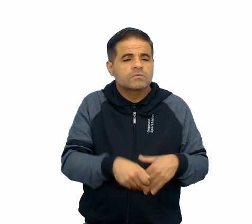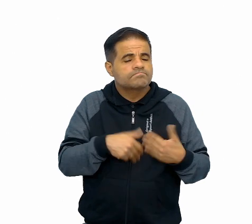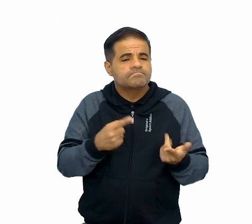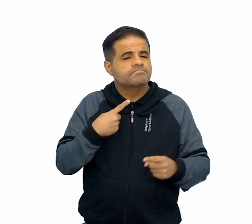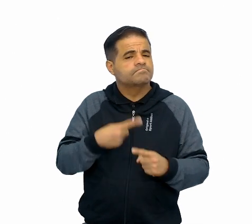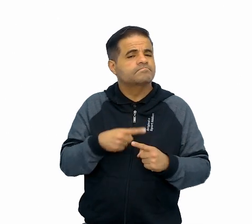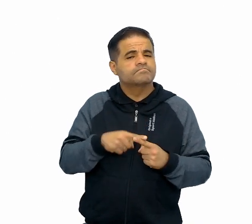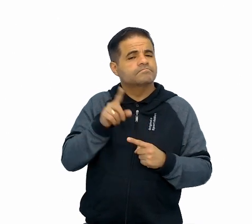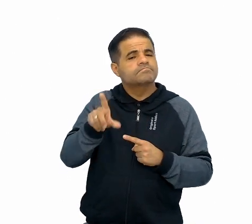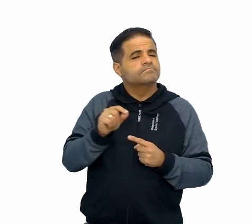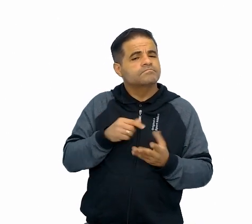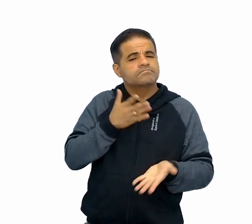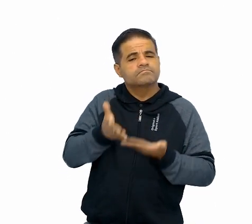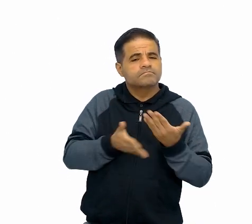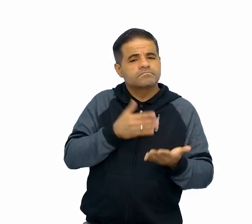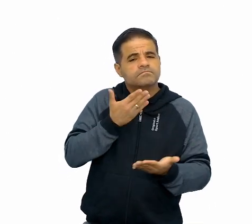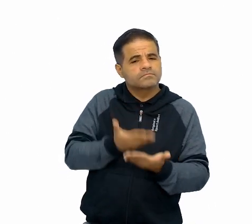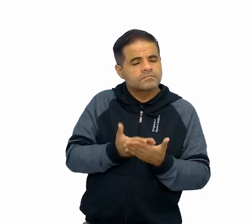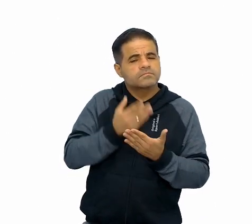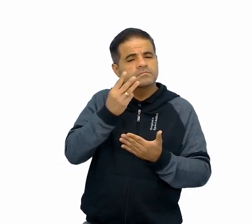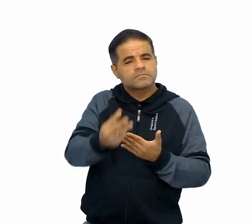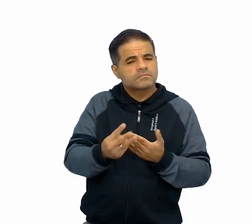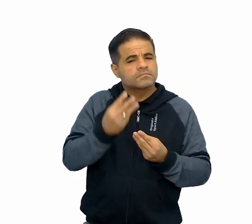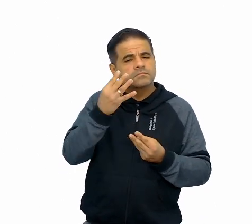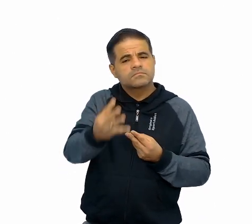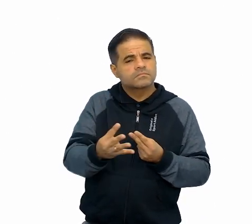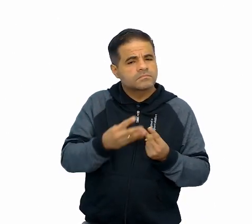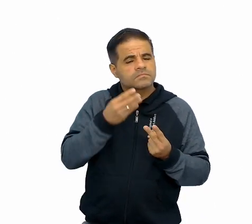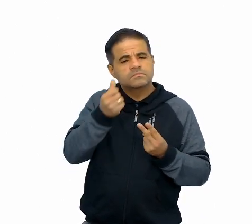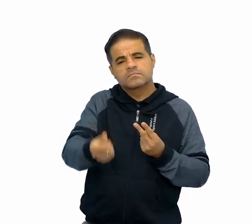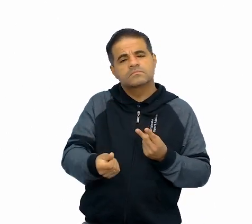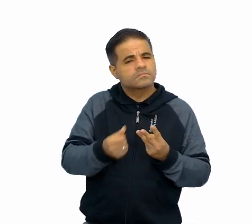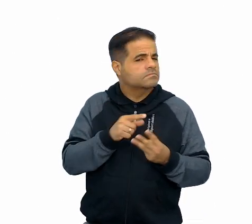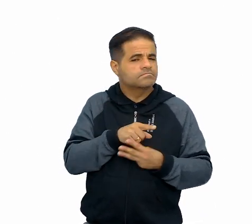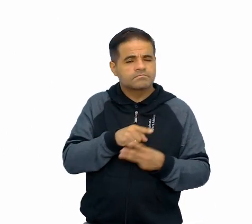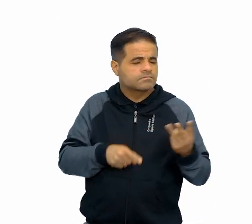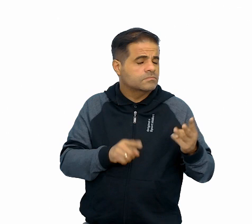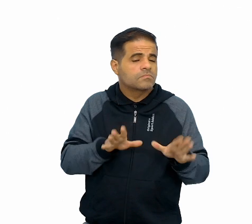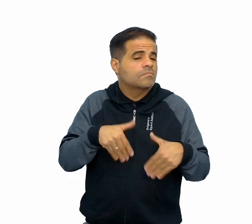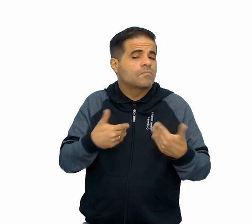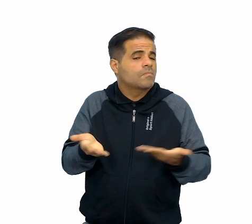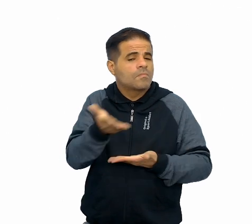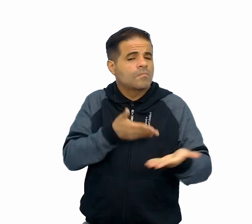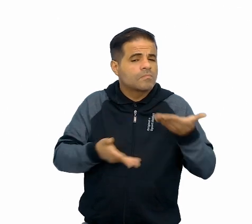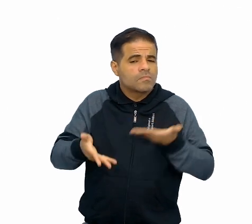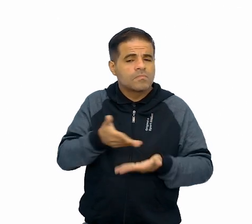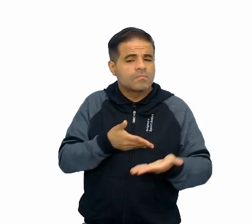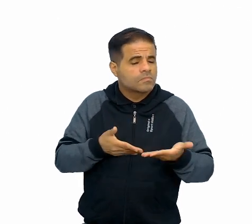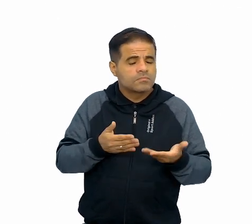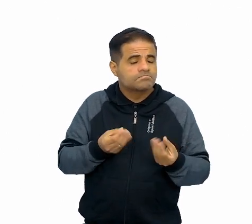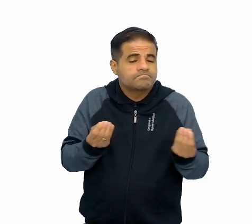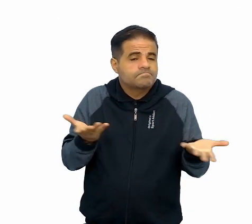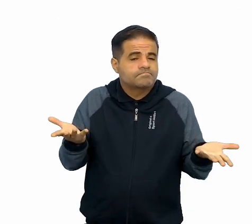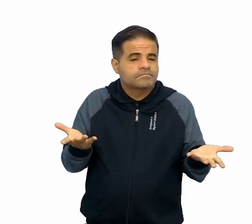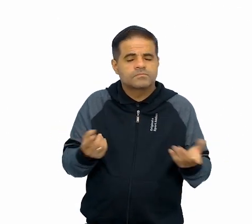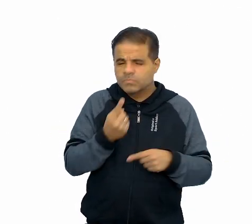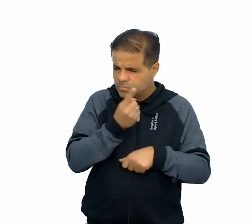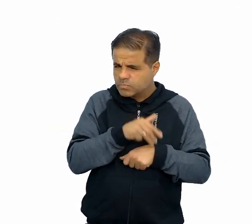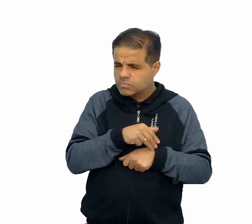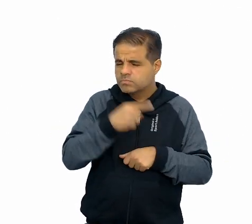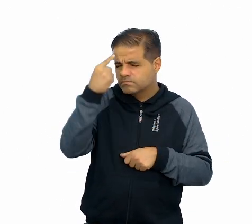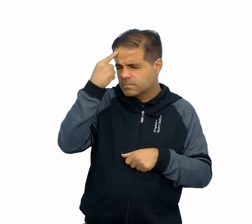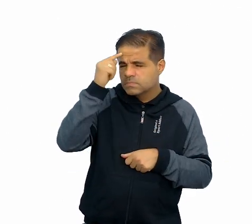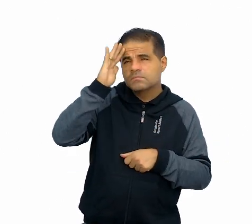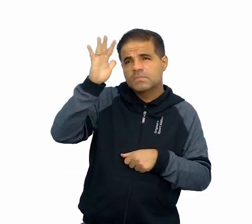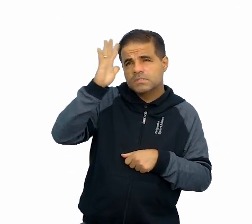eu escolhi tratar com vocês as aulas 3, 4 e 6? Qual é a relação entre elas? Um minutinho aí